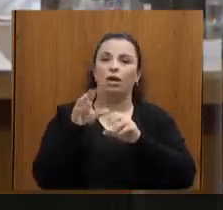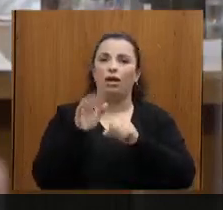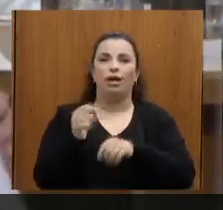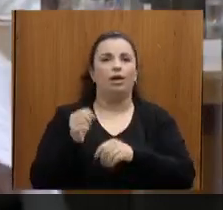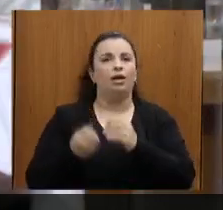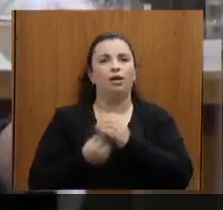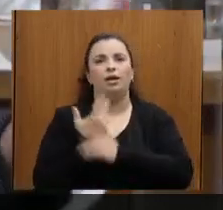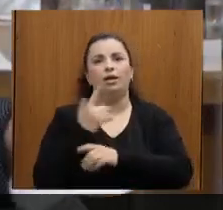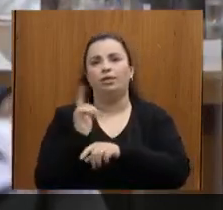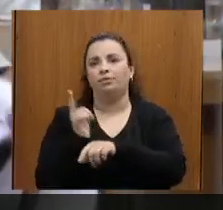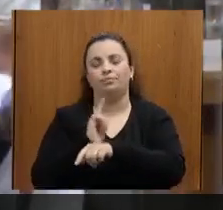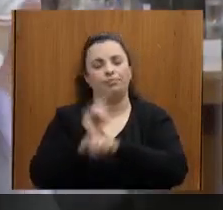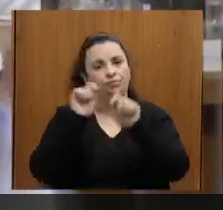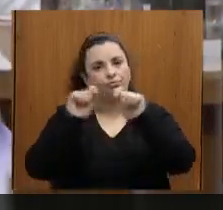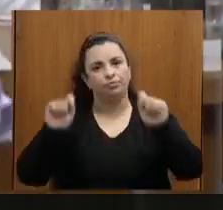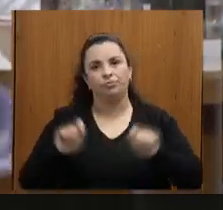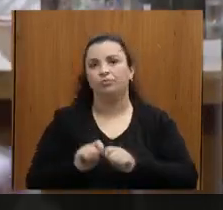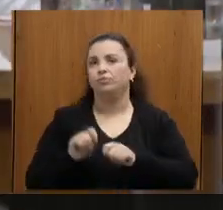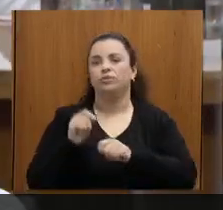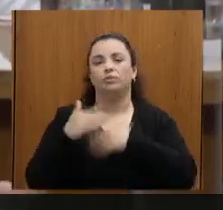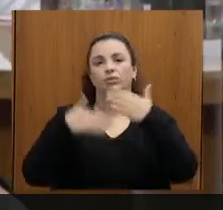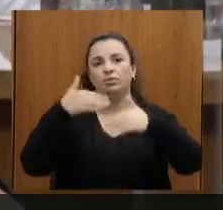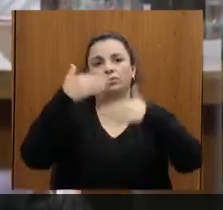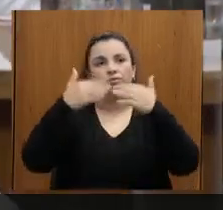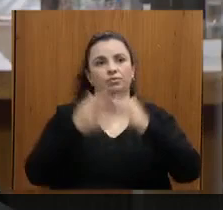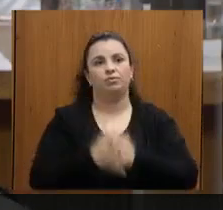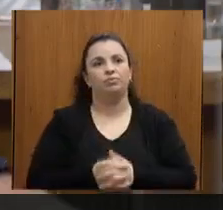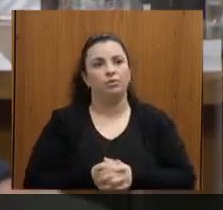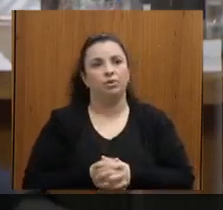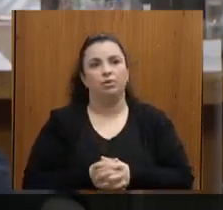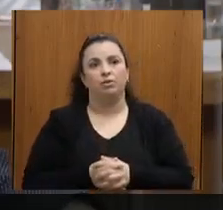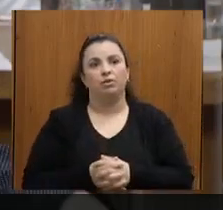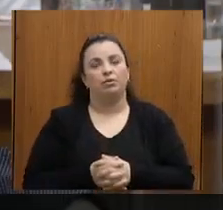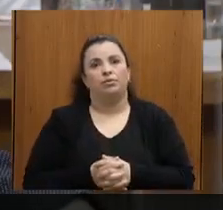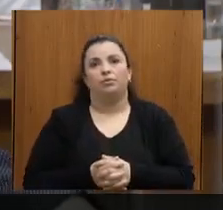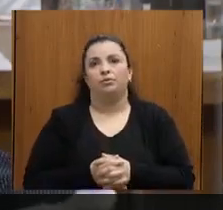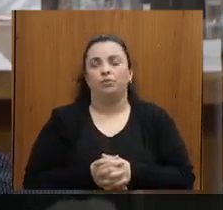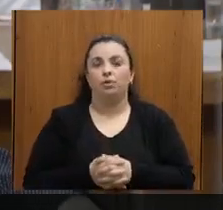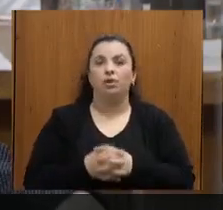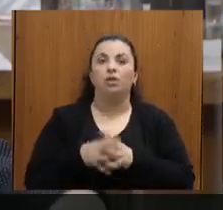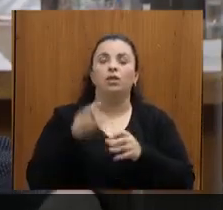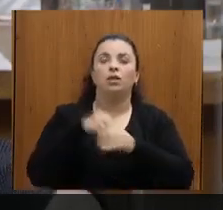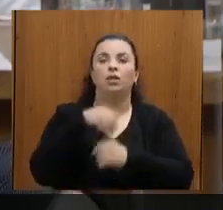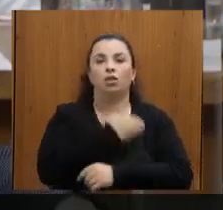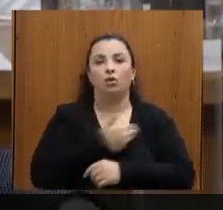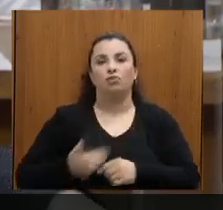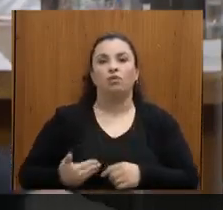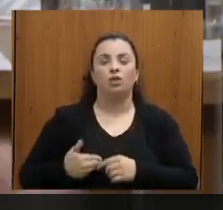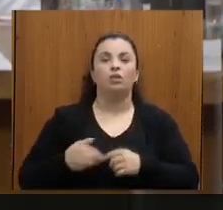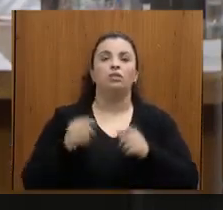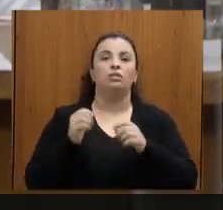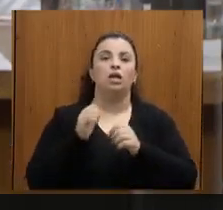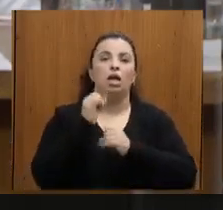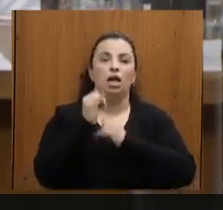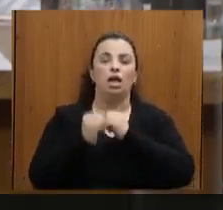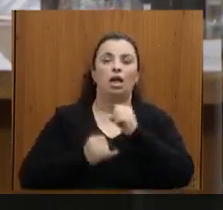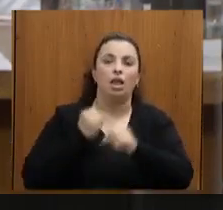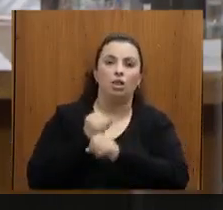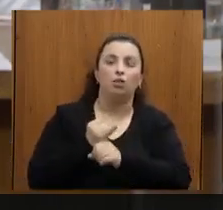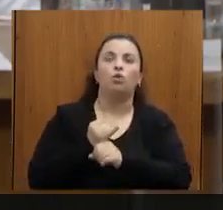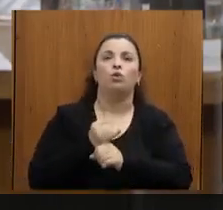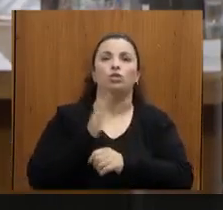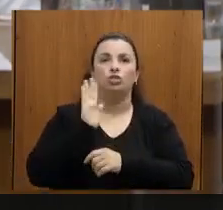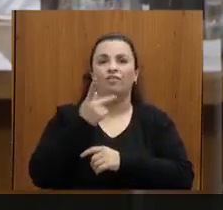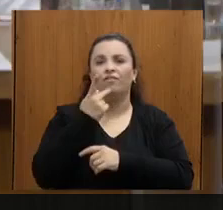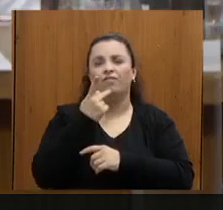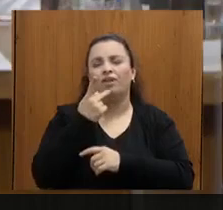do desenvolvimento e desempenho. Pode passar, por favor. Dentro da governança eletrônica e serviços, eu já falei da digitalização dos serviços